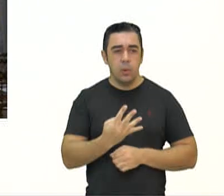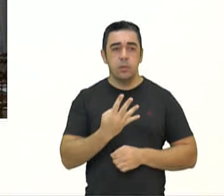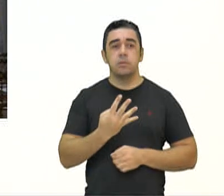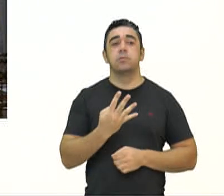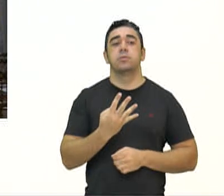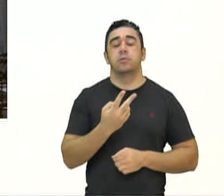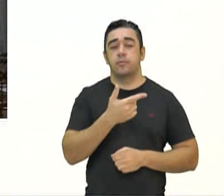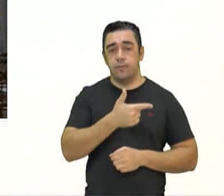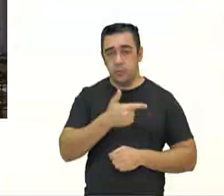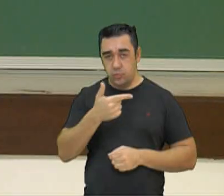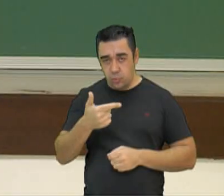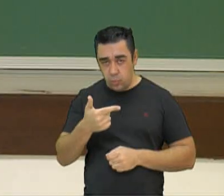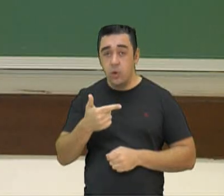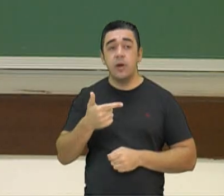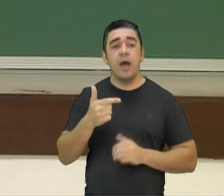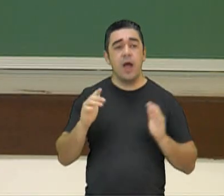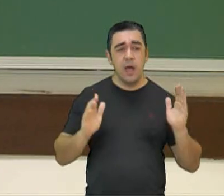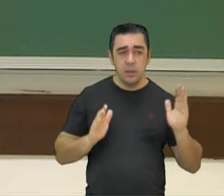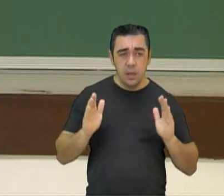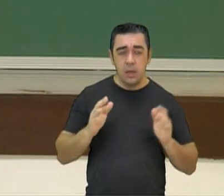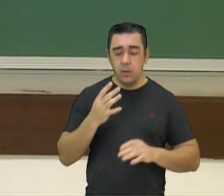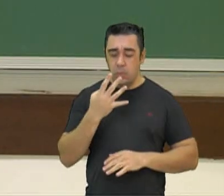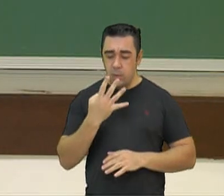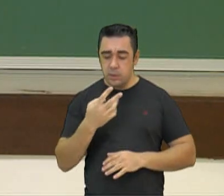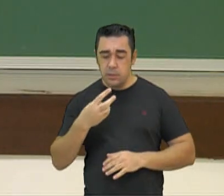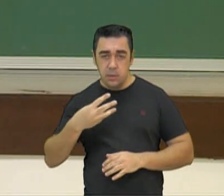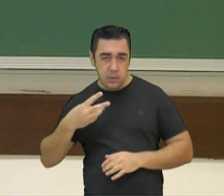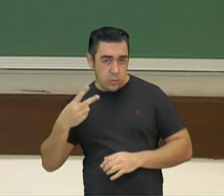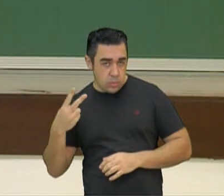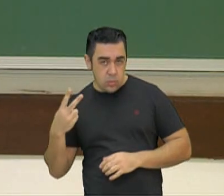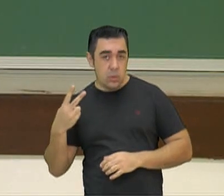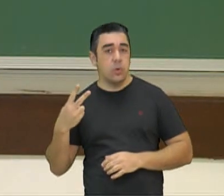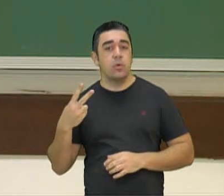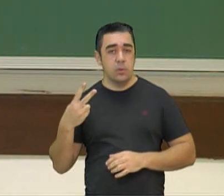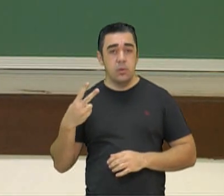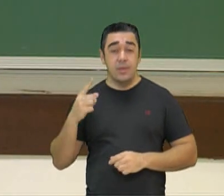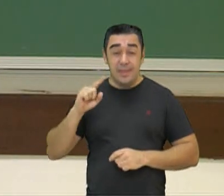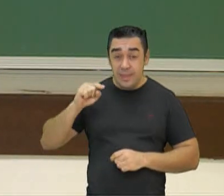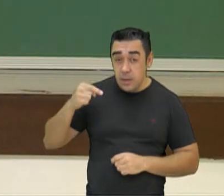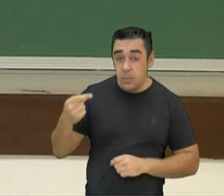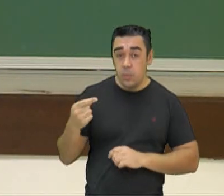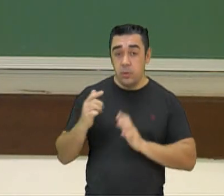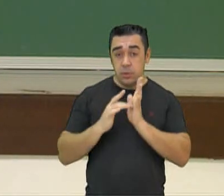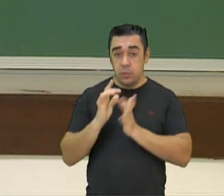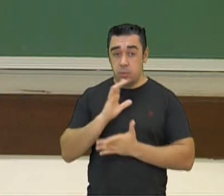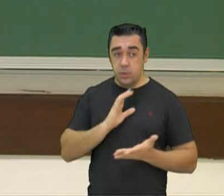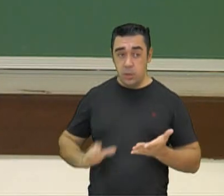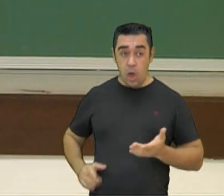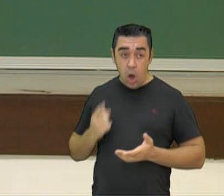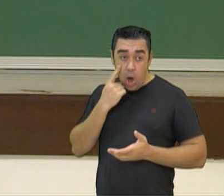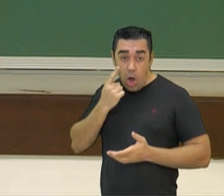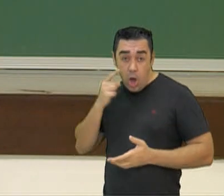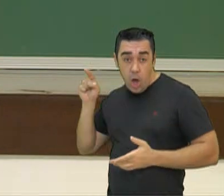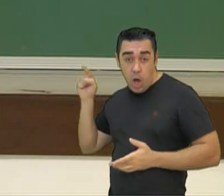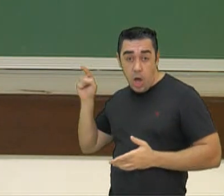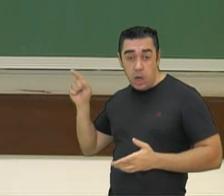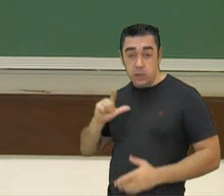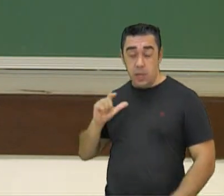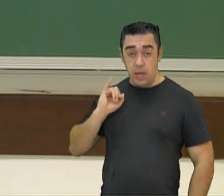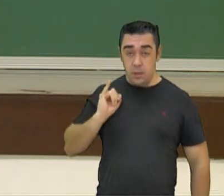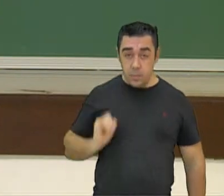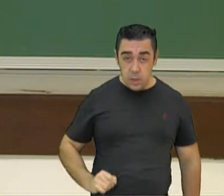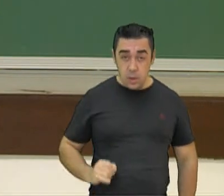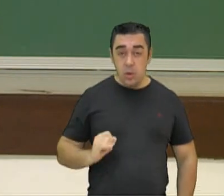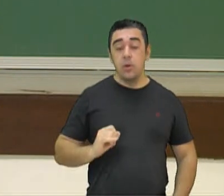432 d.C. Percebam bem os detalhes ainda ali do Império, né? Os símbolos das